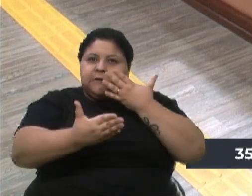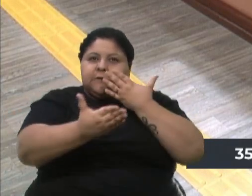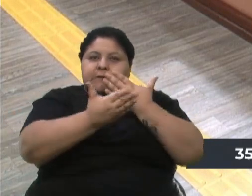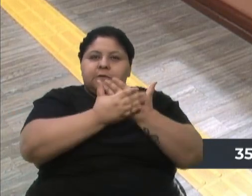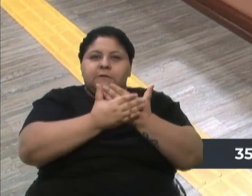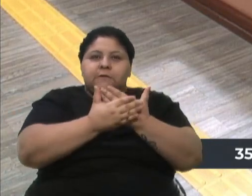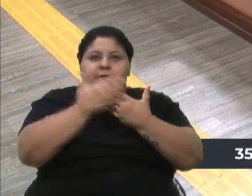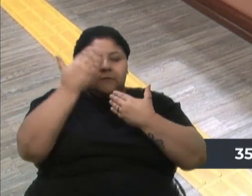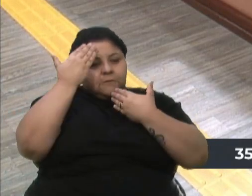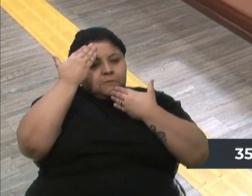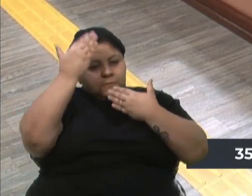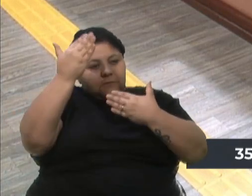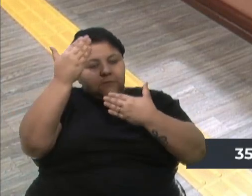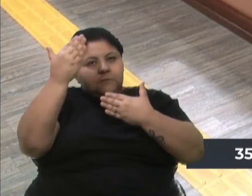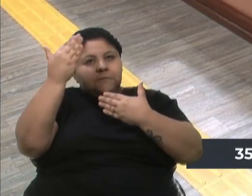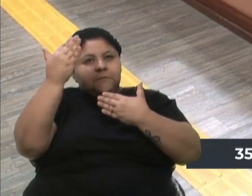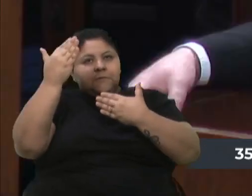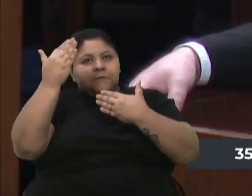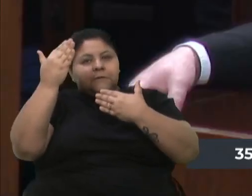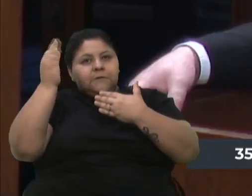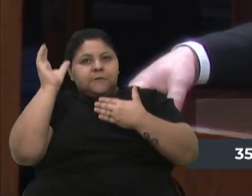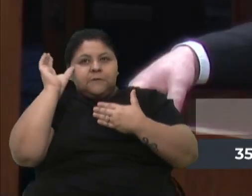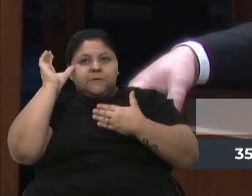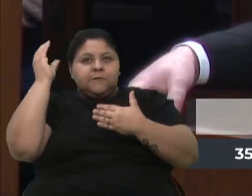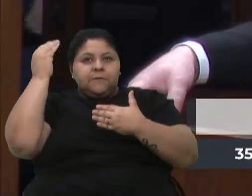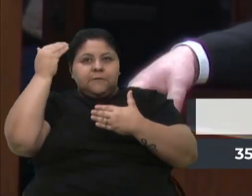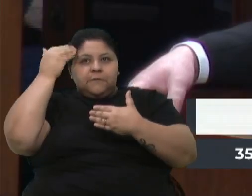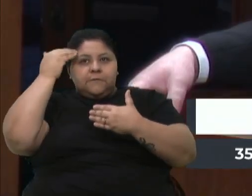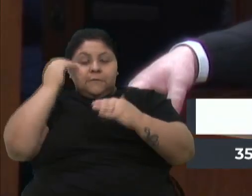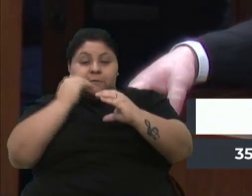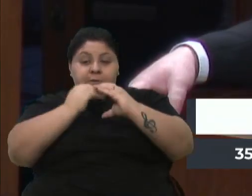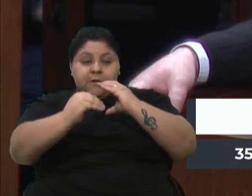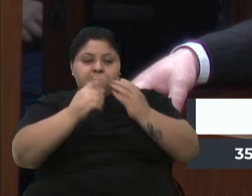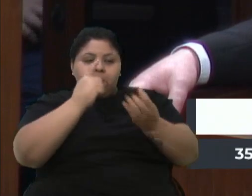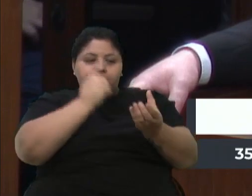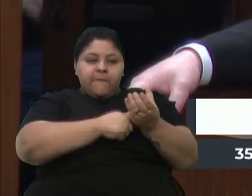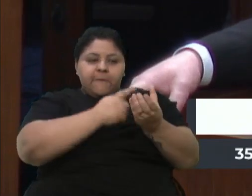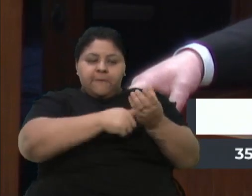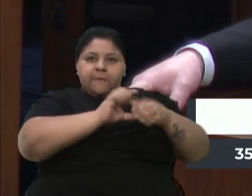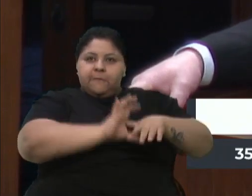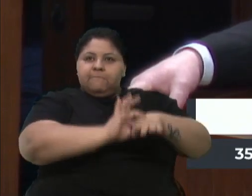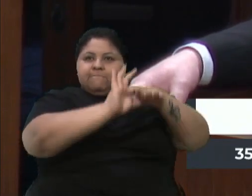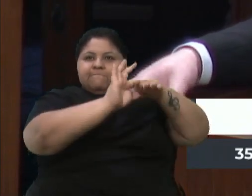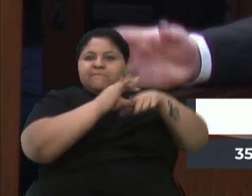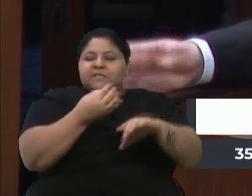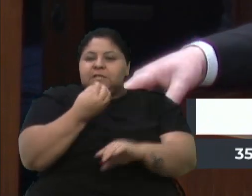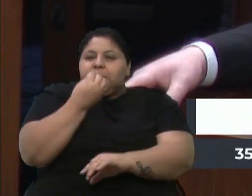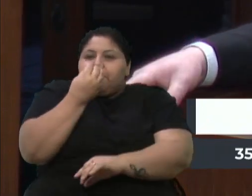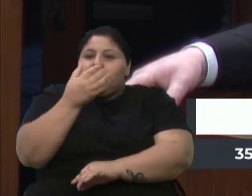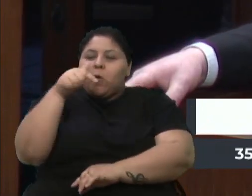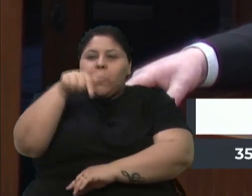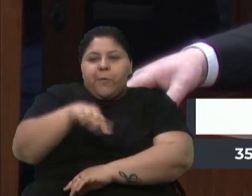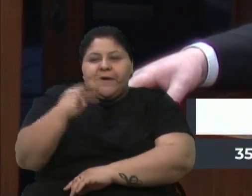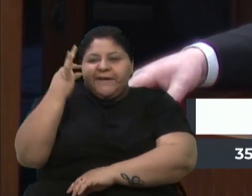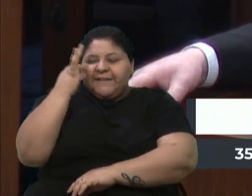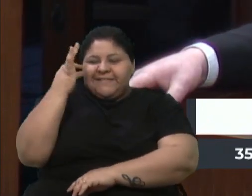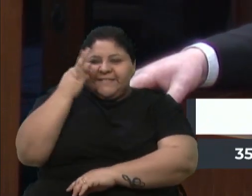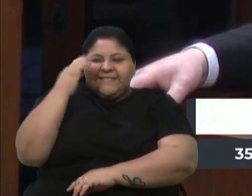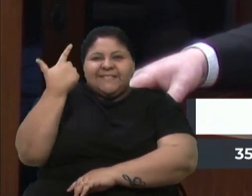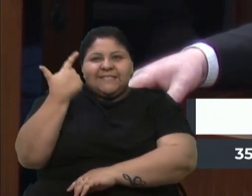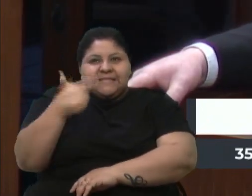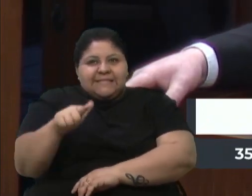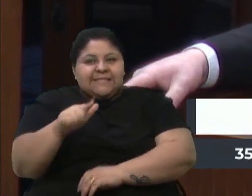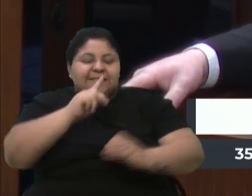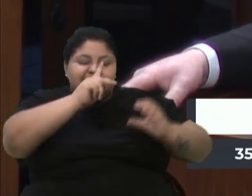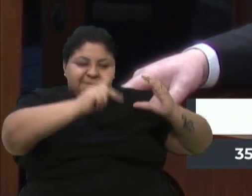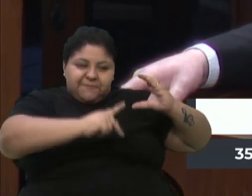Felipe que encaminhou esse acordo de lideranças, e que bom estar aqui novamente na nossa Câmara